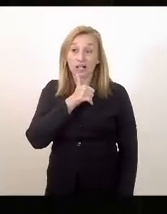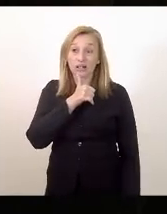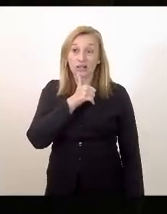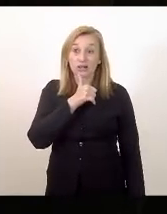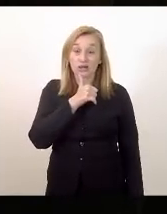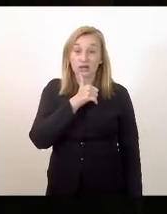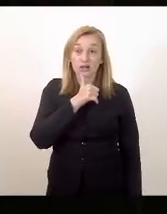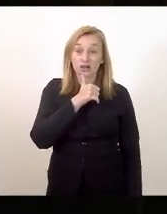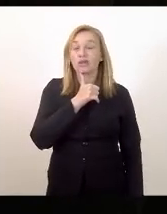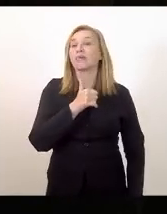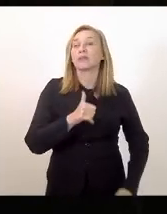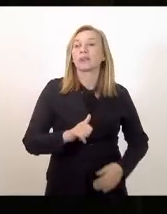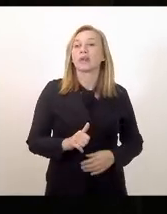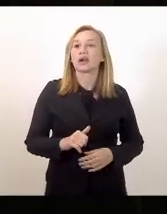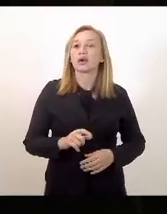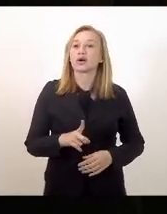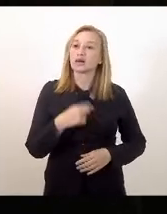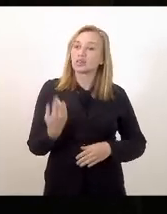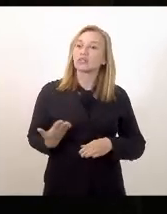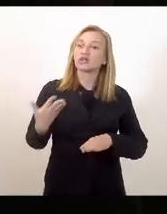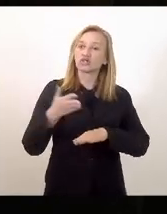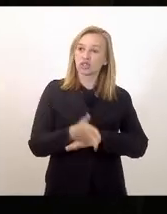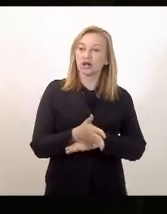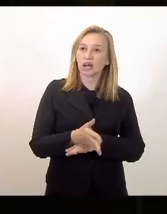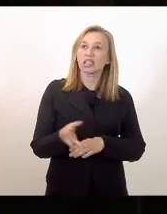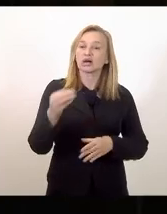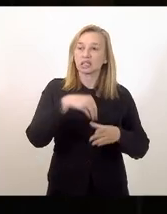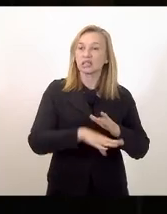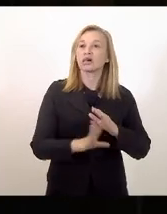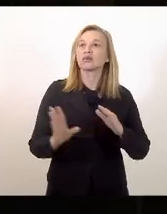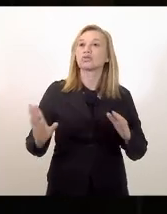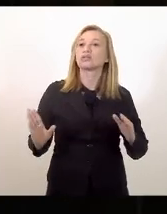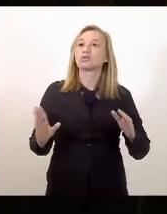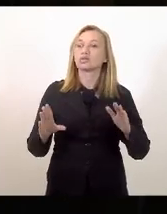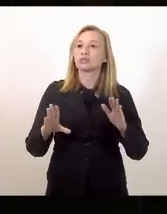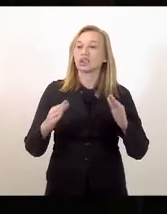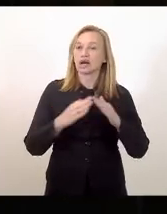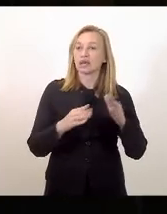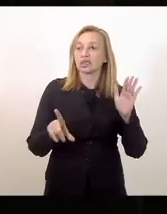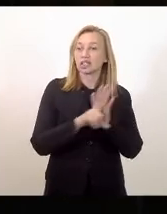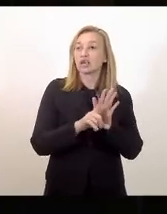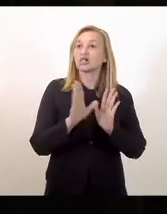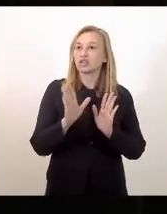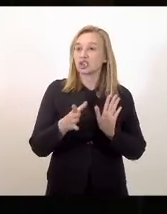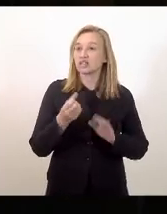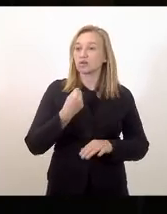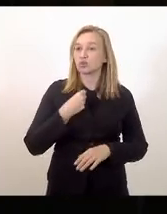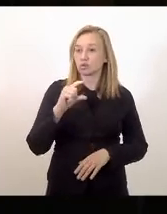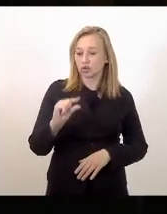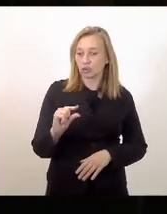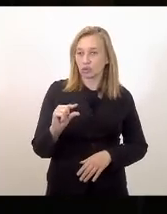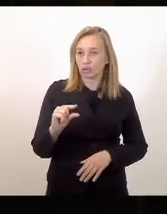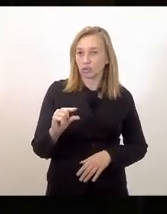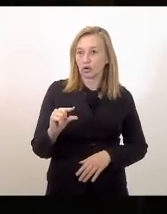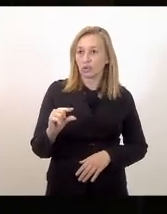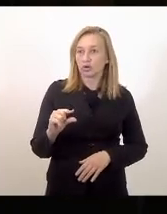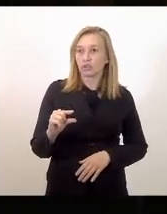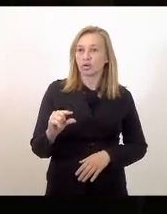para inviabilizar a nossa chegada dentro dos parlamentos, onde já somos a minoria, onde já